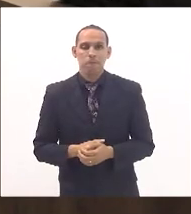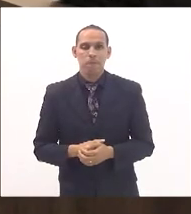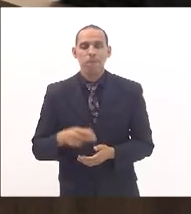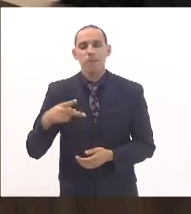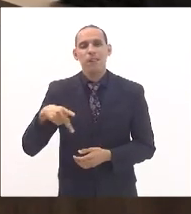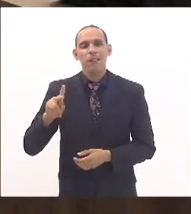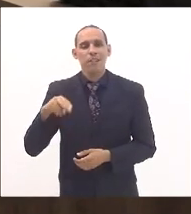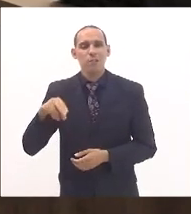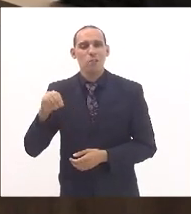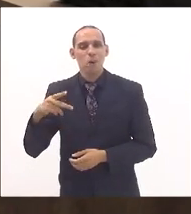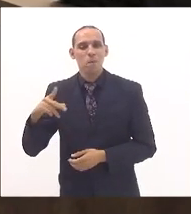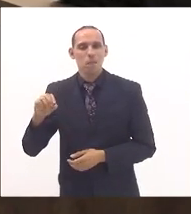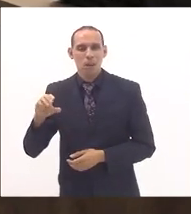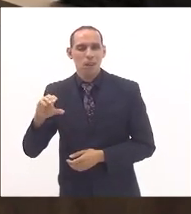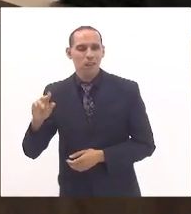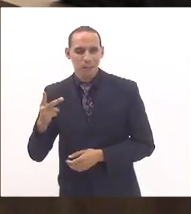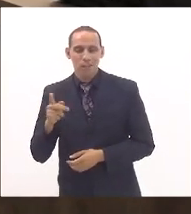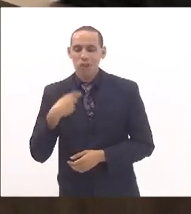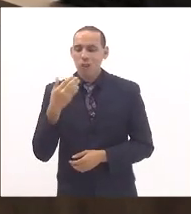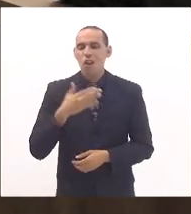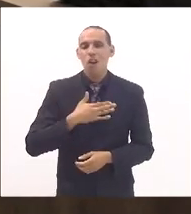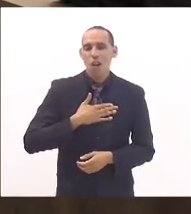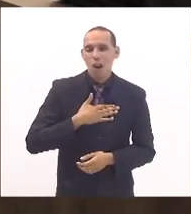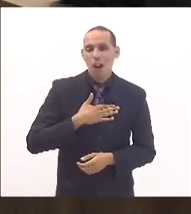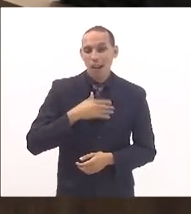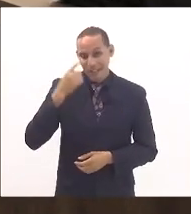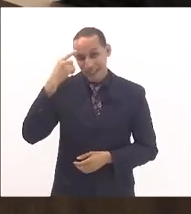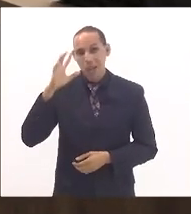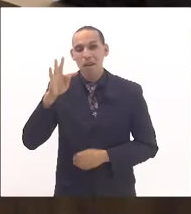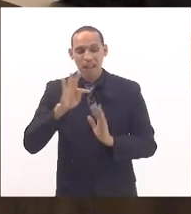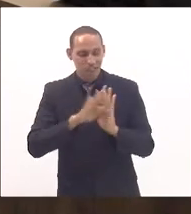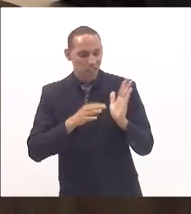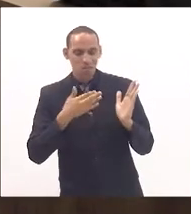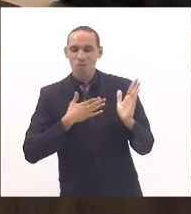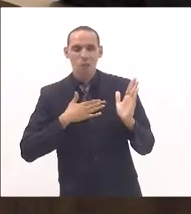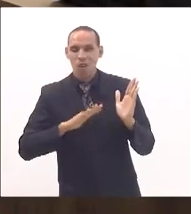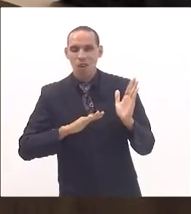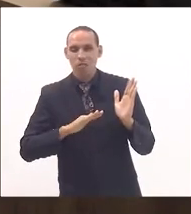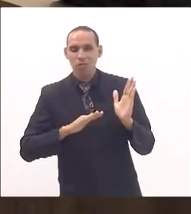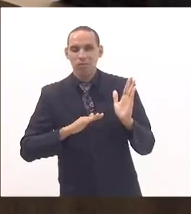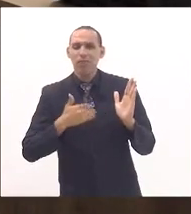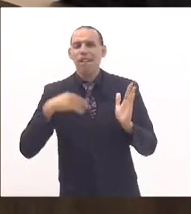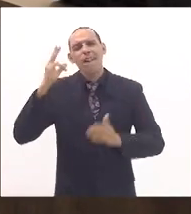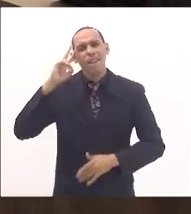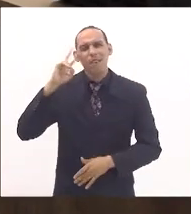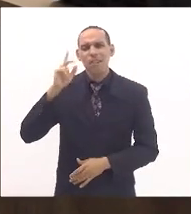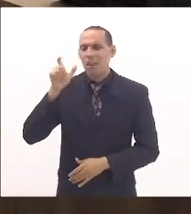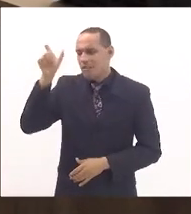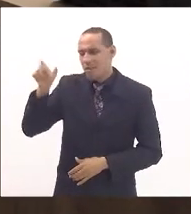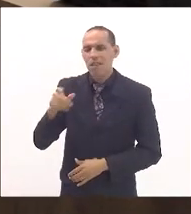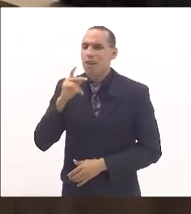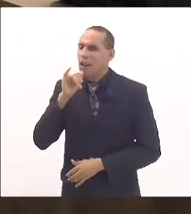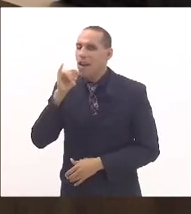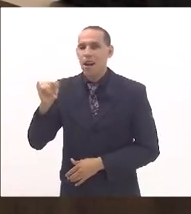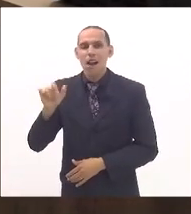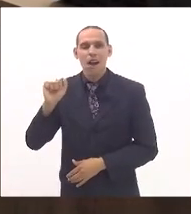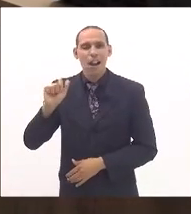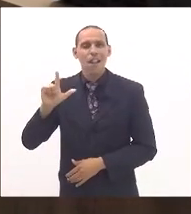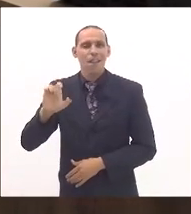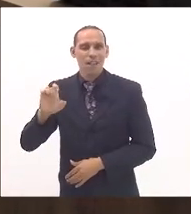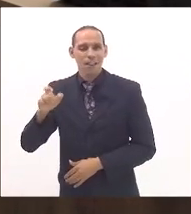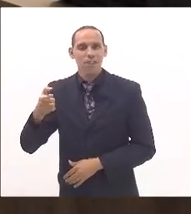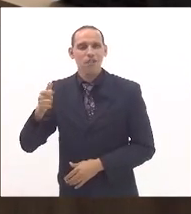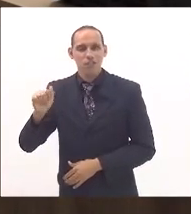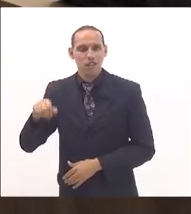Quinoploque, gosta da ideia, mas não gosta do texto. Né? E eu me lembro que eu falei para o Alexandre,